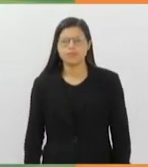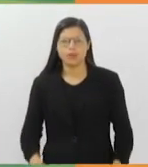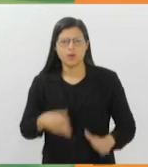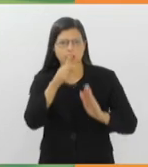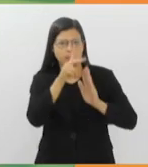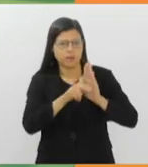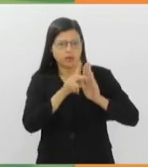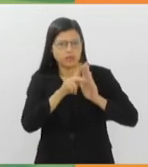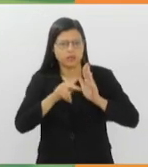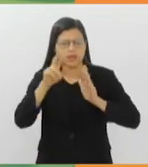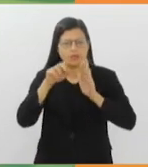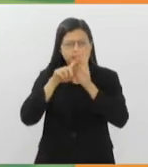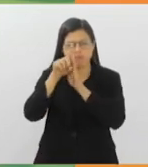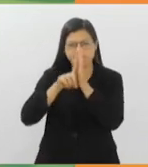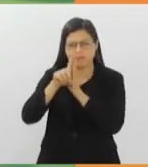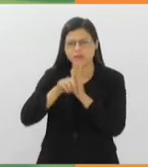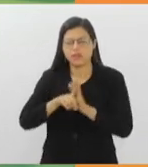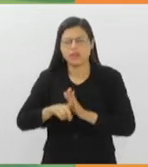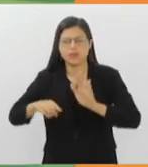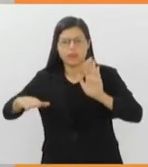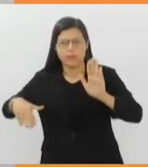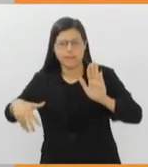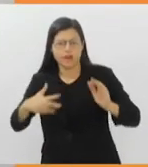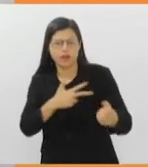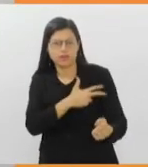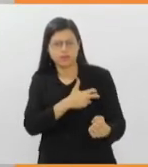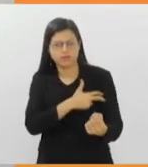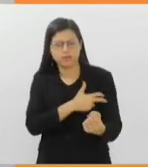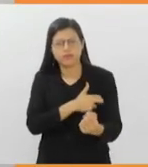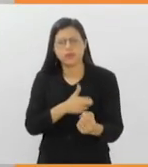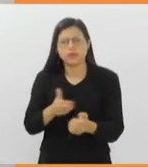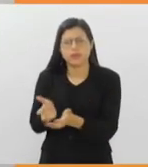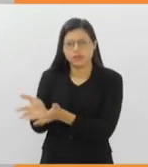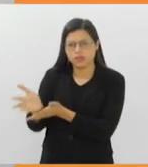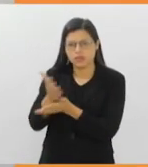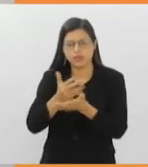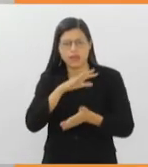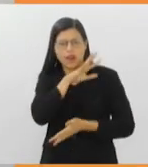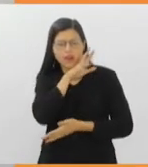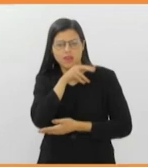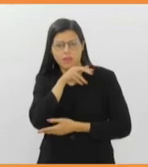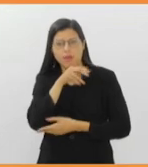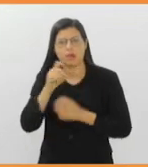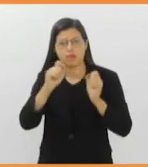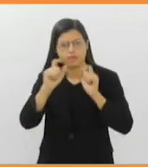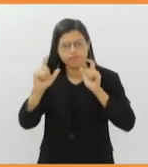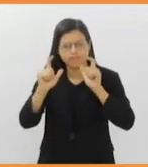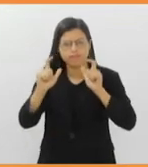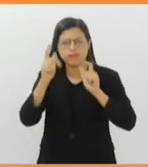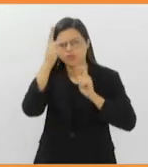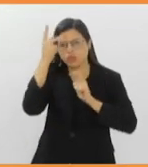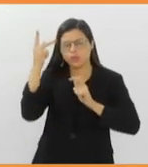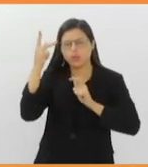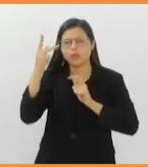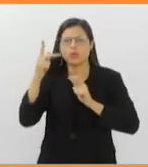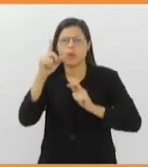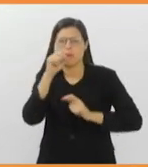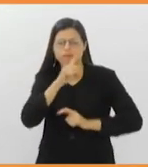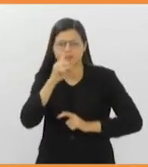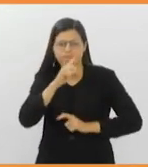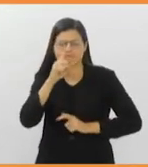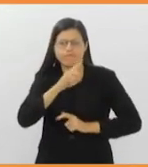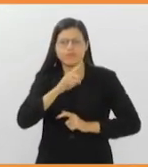Projeto de monitoramento de praias da região dos lagos resgata animais e alerta banhistas para fragilidade de aves